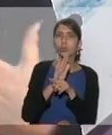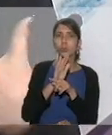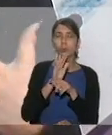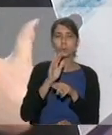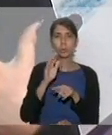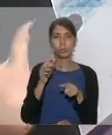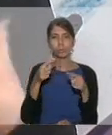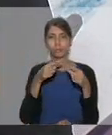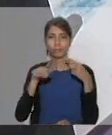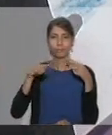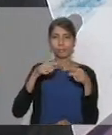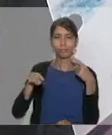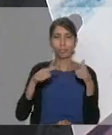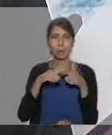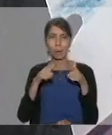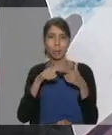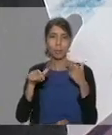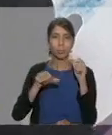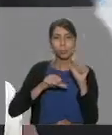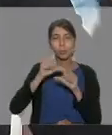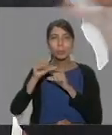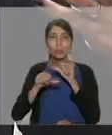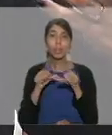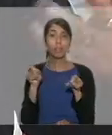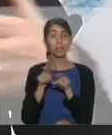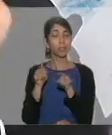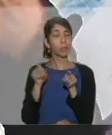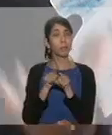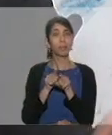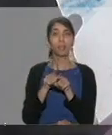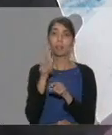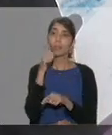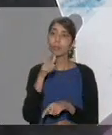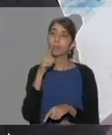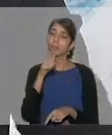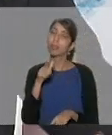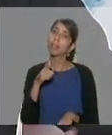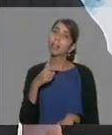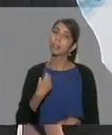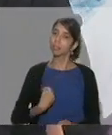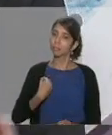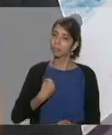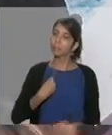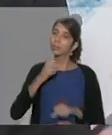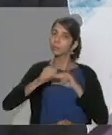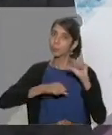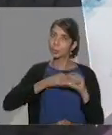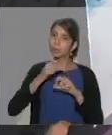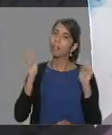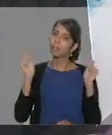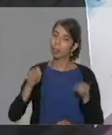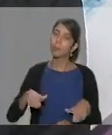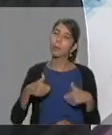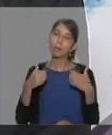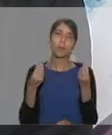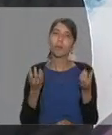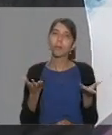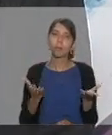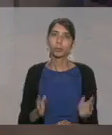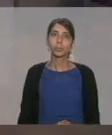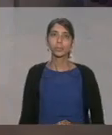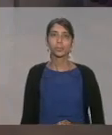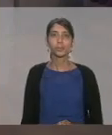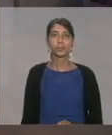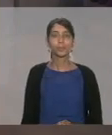esses conflitos e para fertilizar um mundo que pode ser transformado e que pode ser melhor do que o que a gente tem